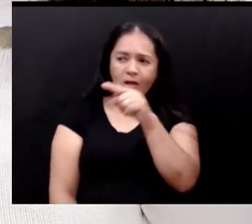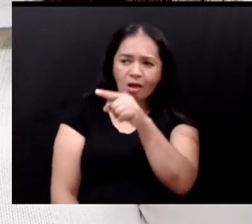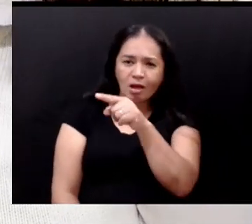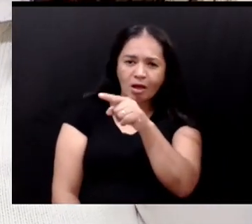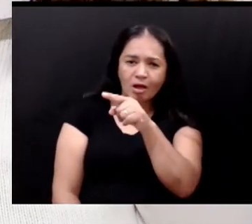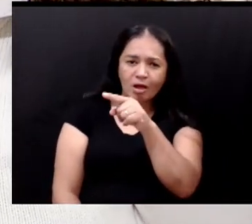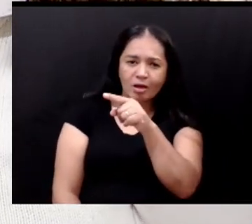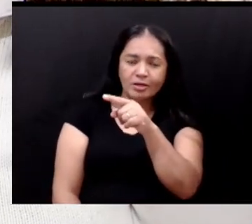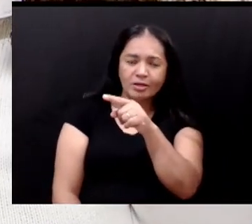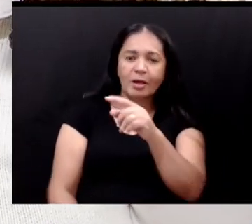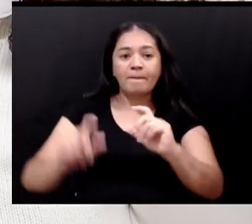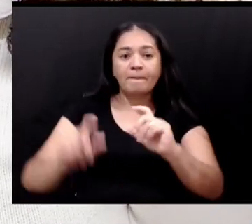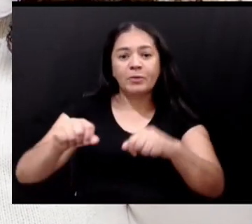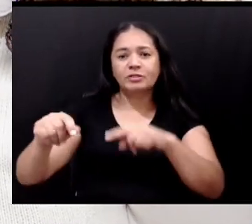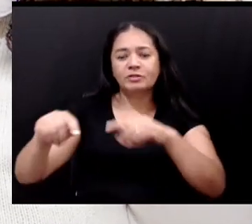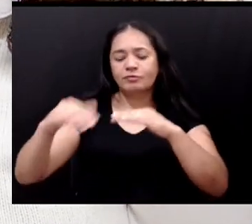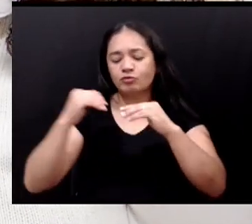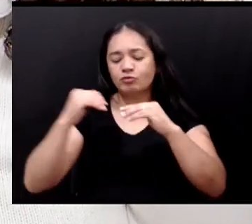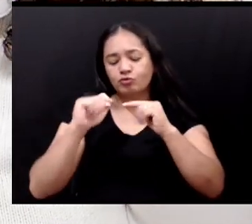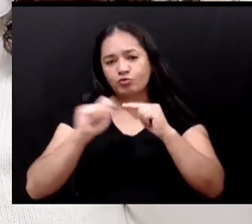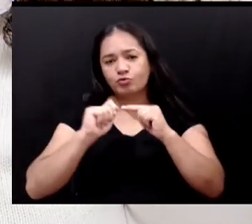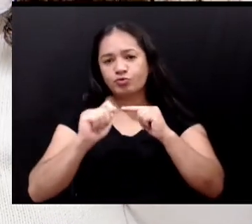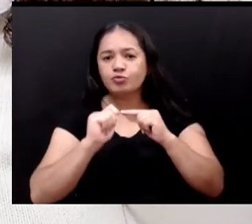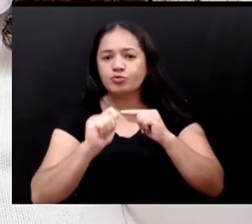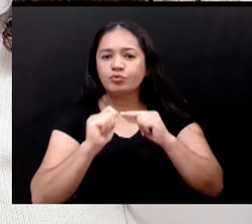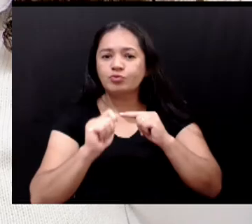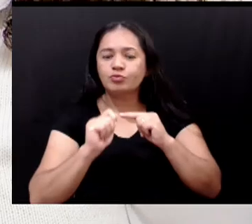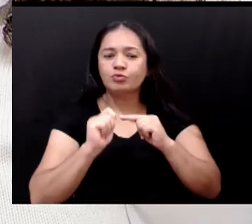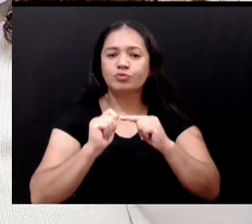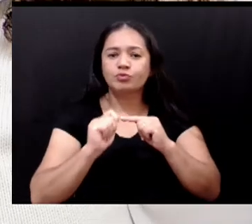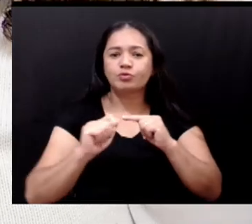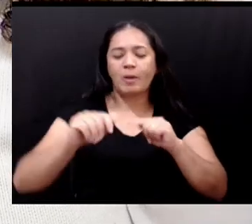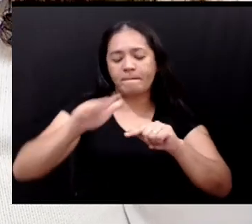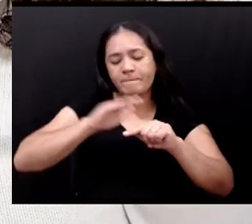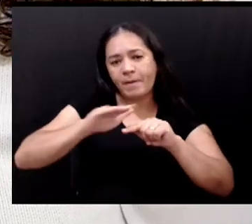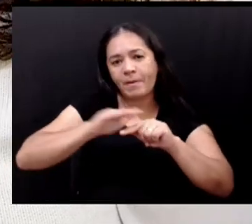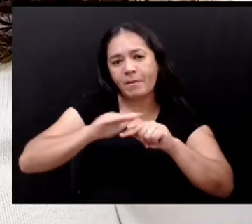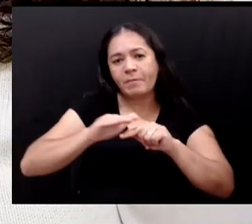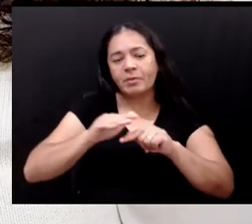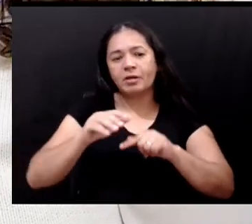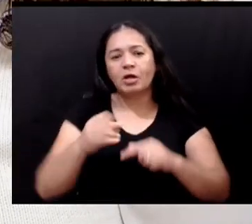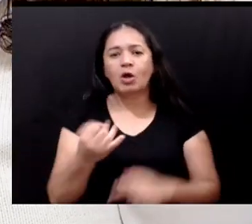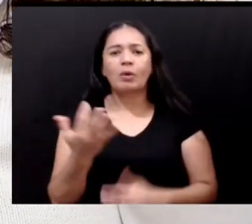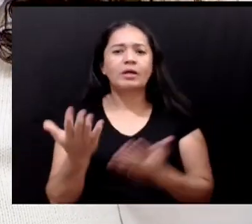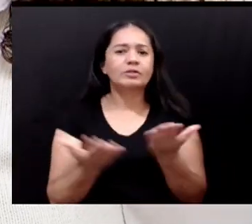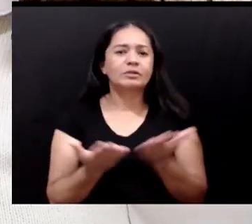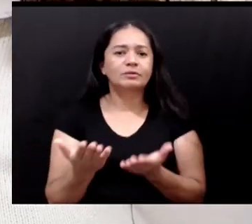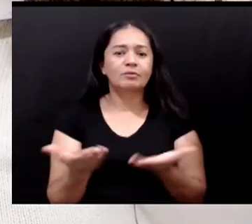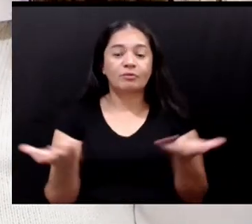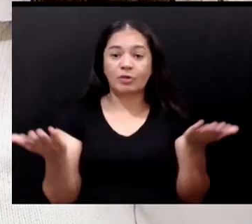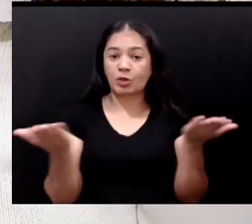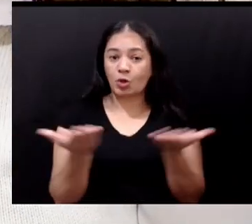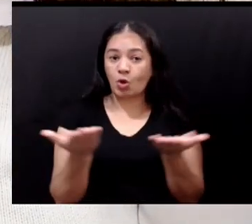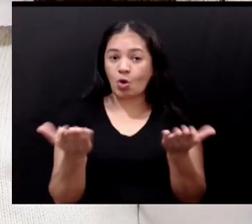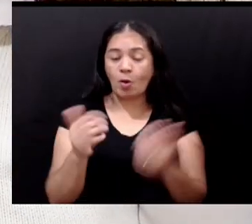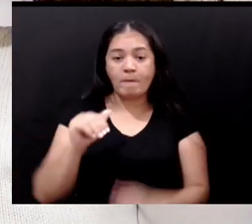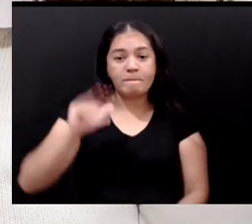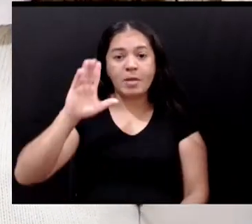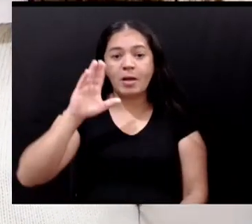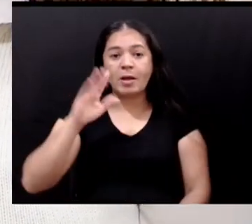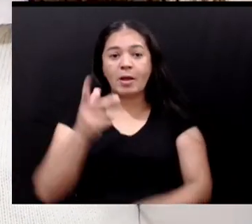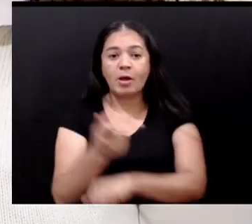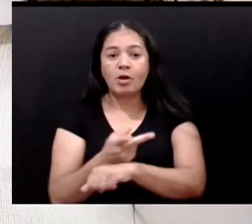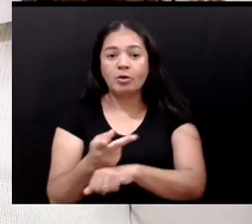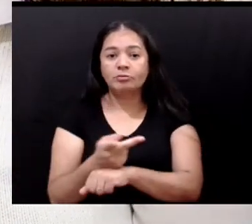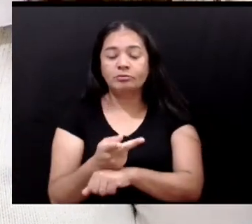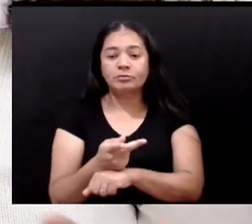lixa as né? Tem um polimento das unhas. Quais são os tratamentos? Hoje, mais se procura tratamento convencional, onde